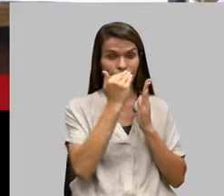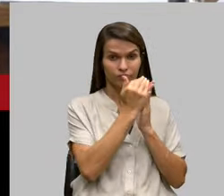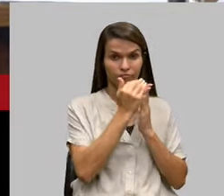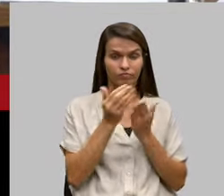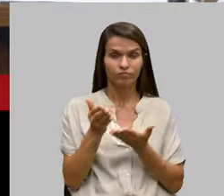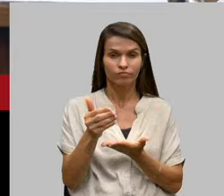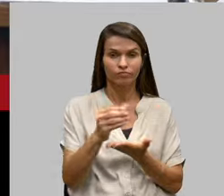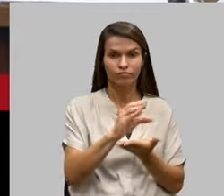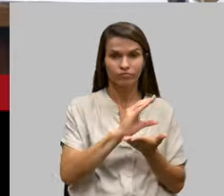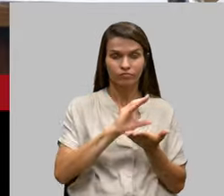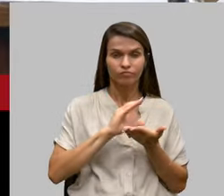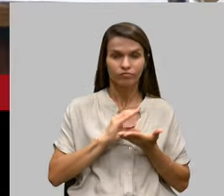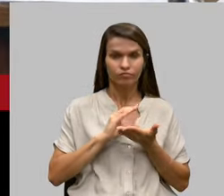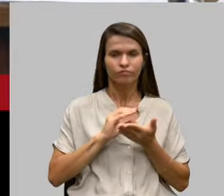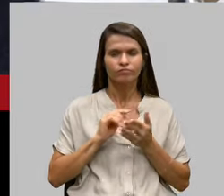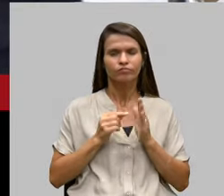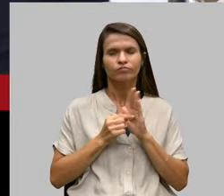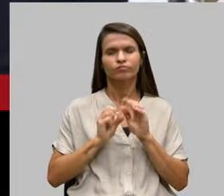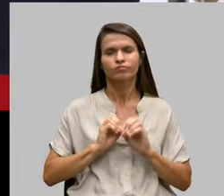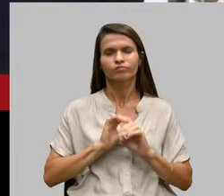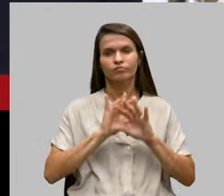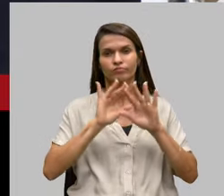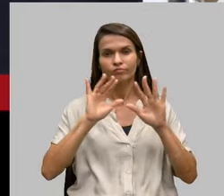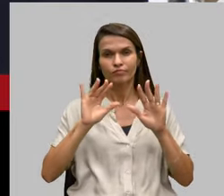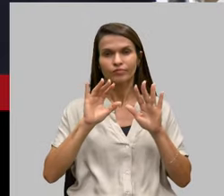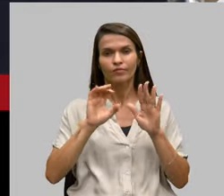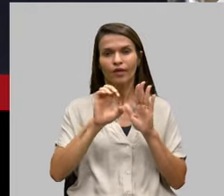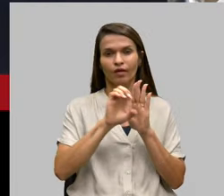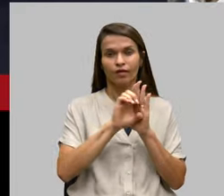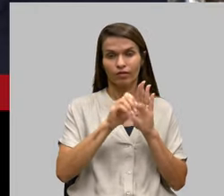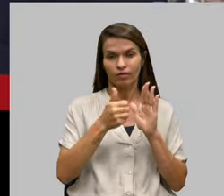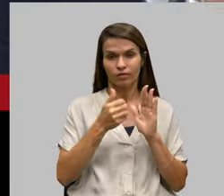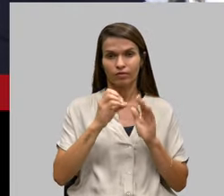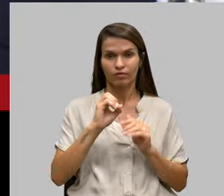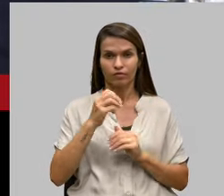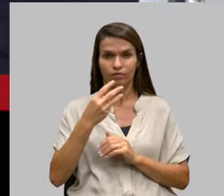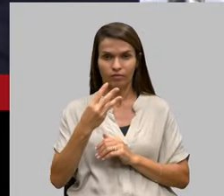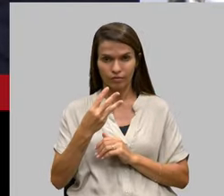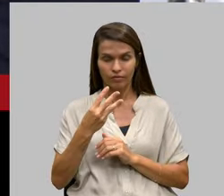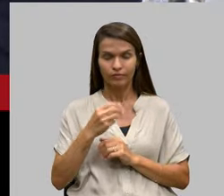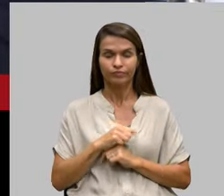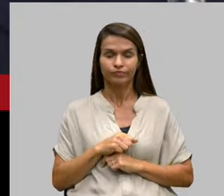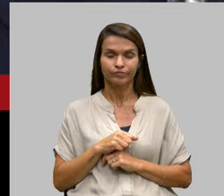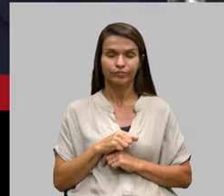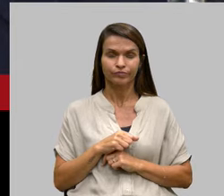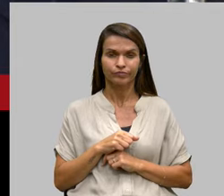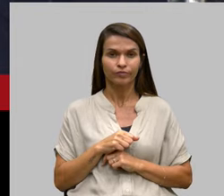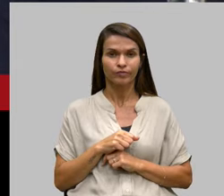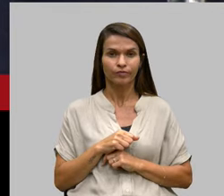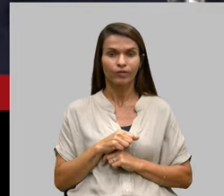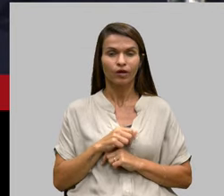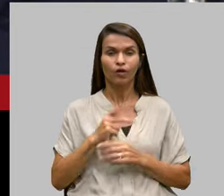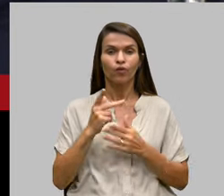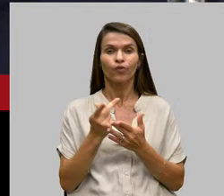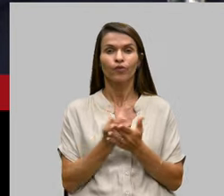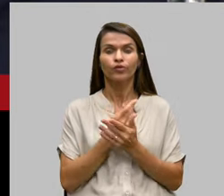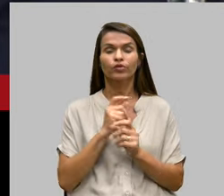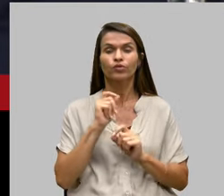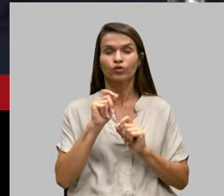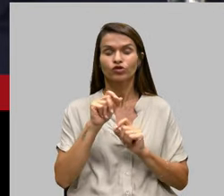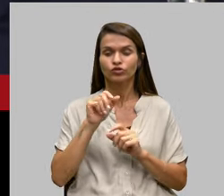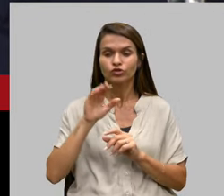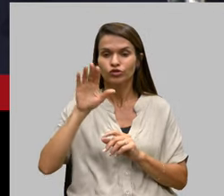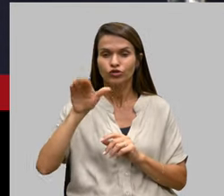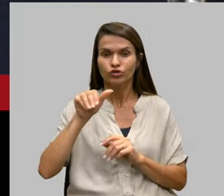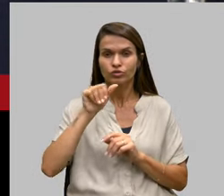ficou bem visível agora na emenda 103 quando por exemplo chama o servidor mais